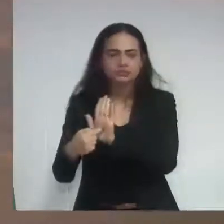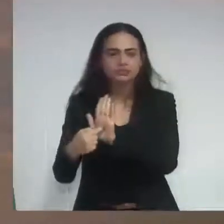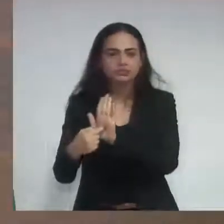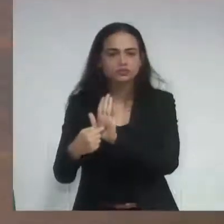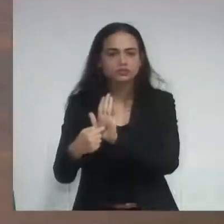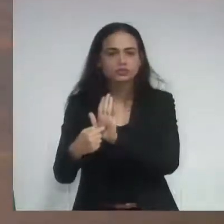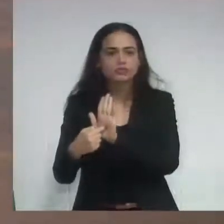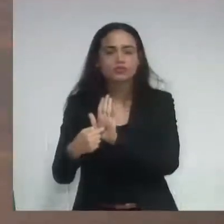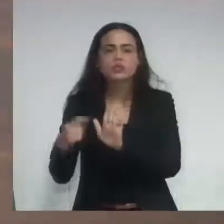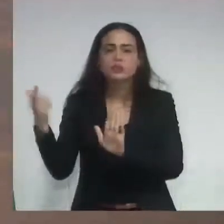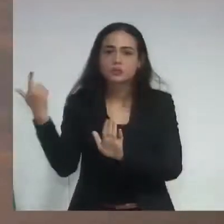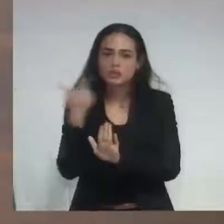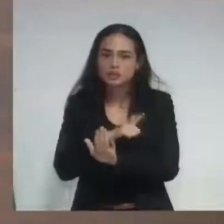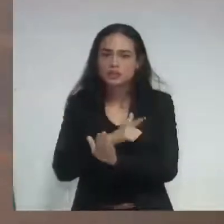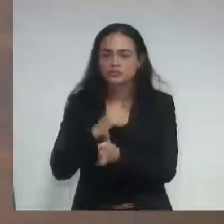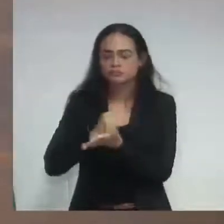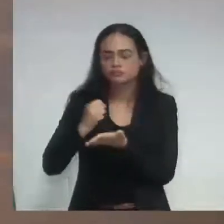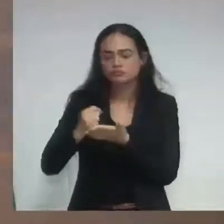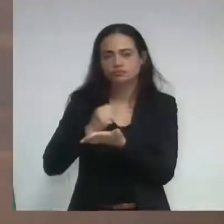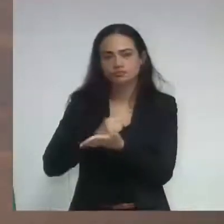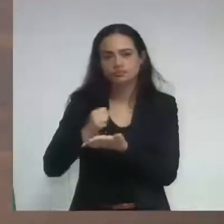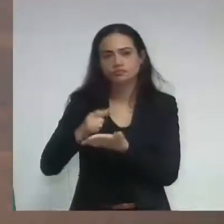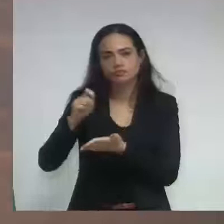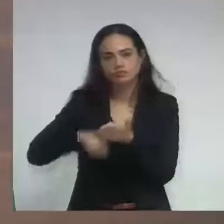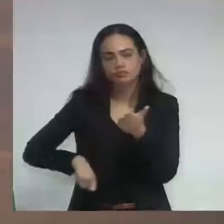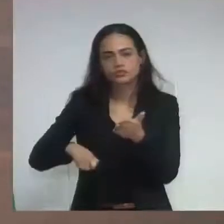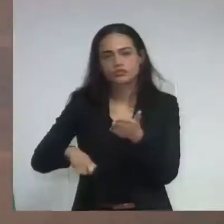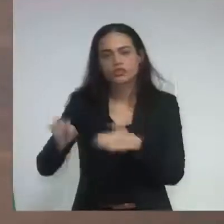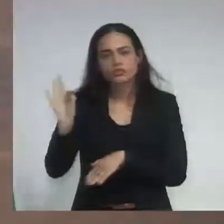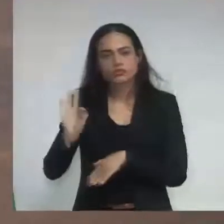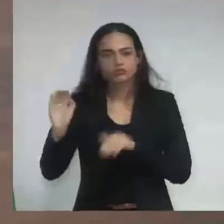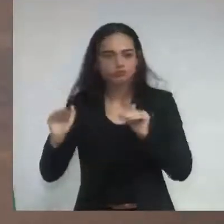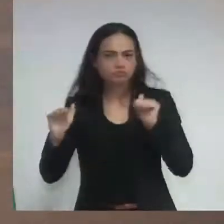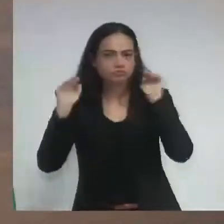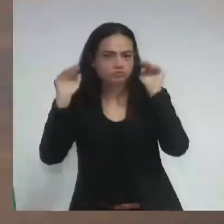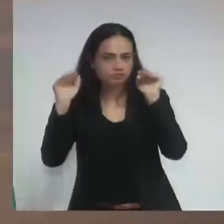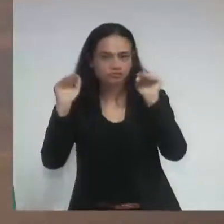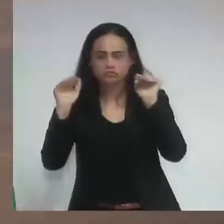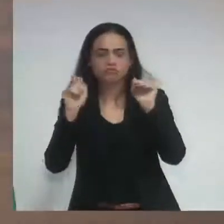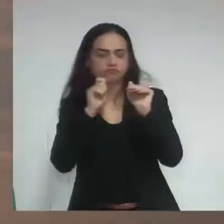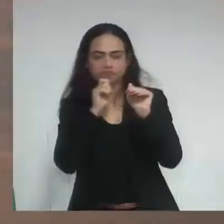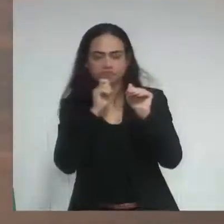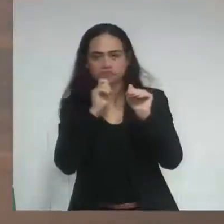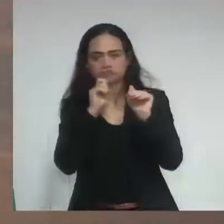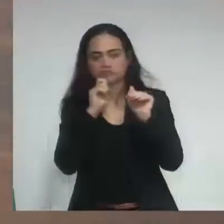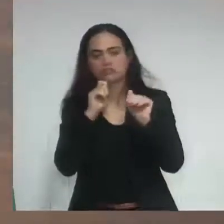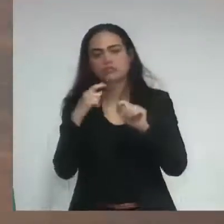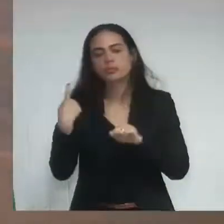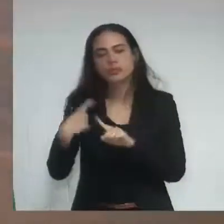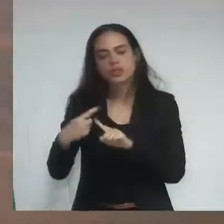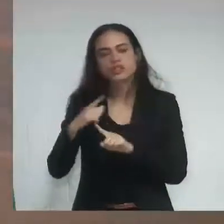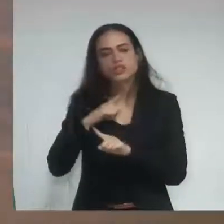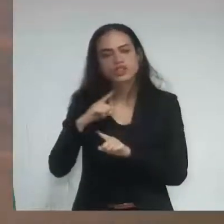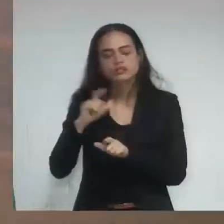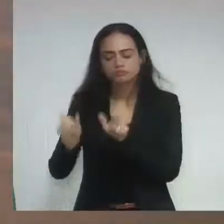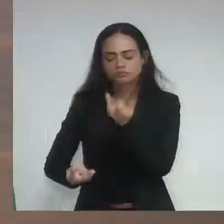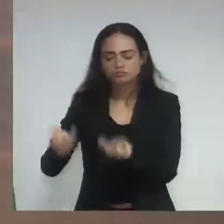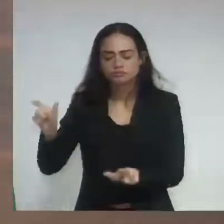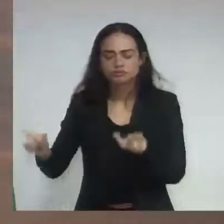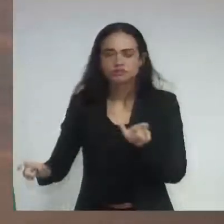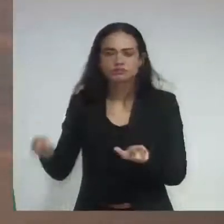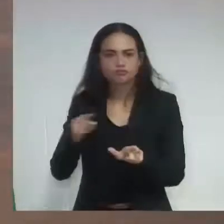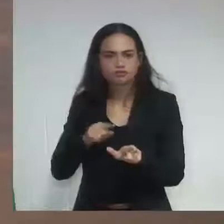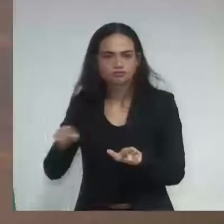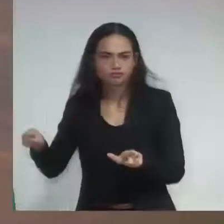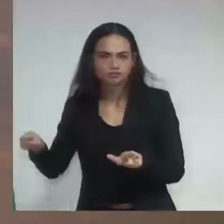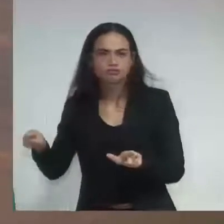que admitiria pessoas que não tinham o curso universitário, porque tinham lá profissionais que precisavam ser aproveitados,